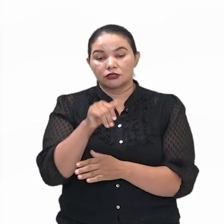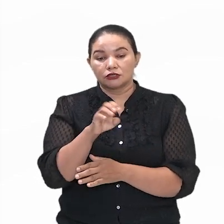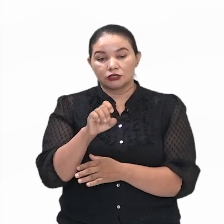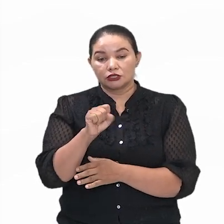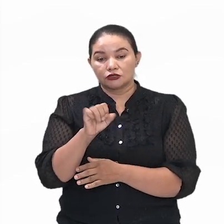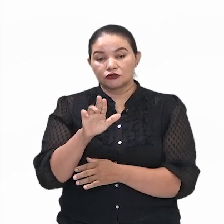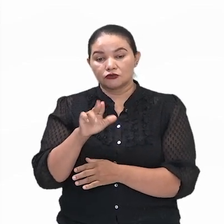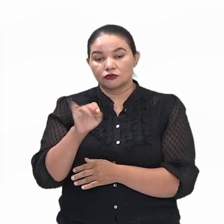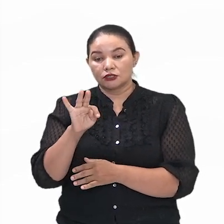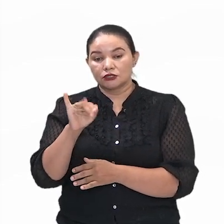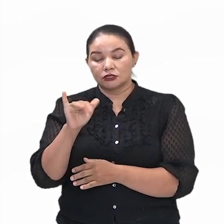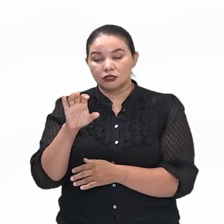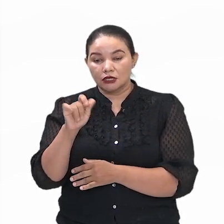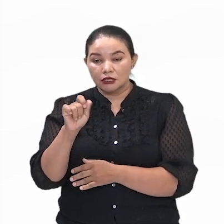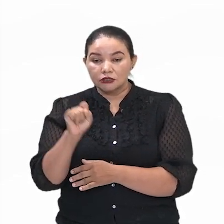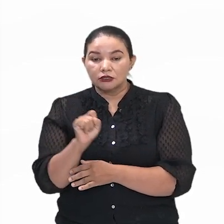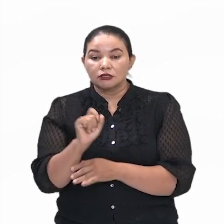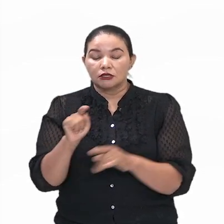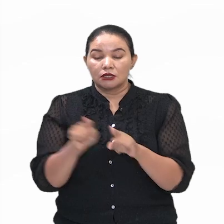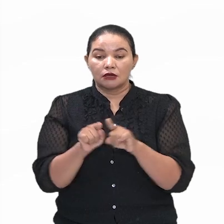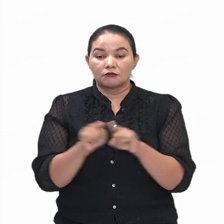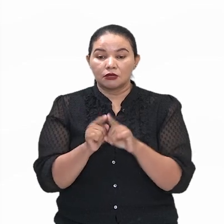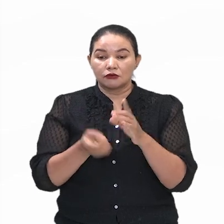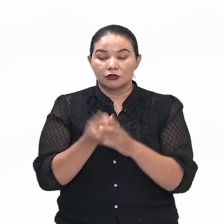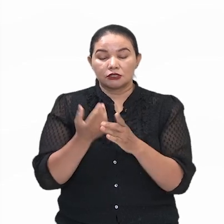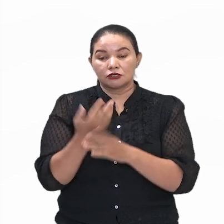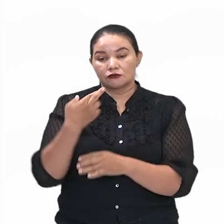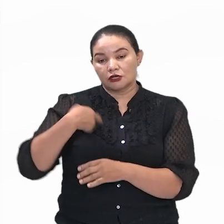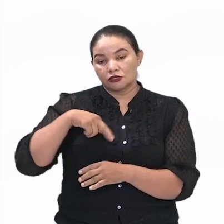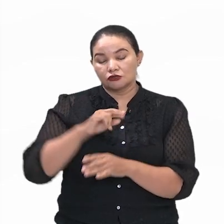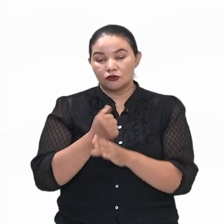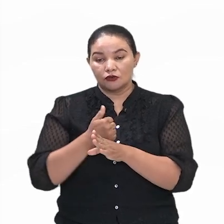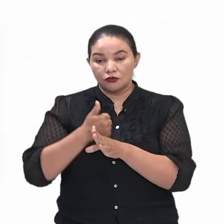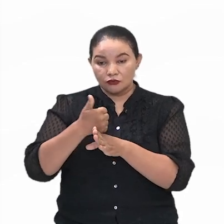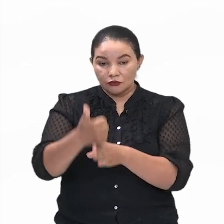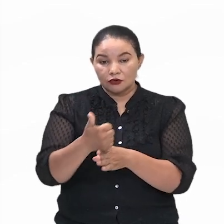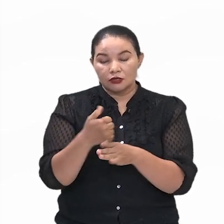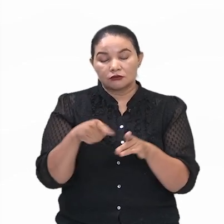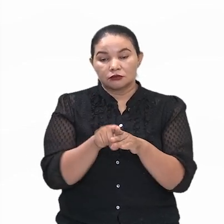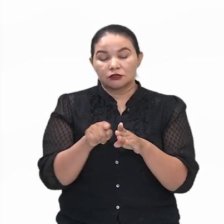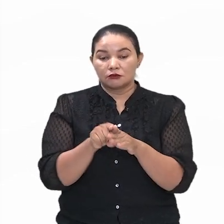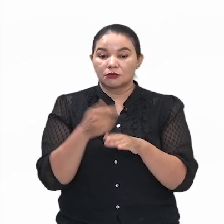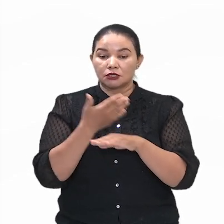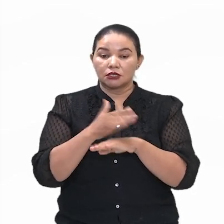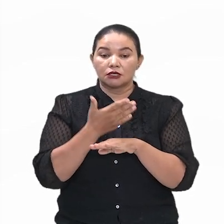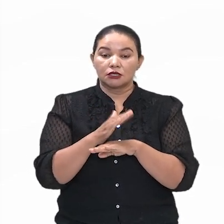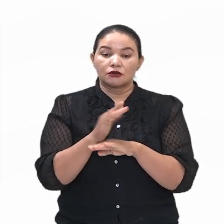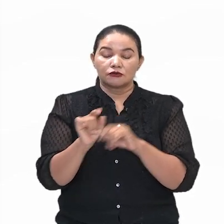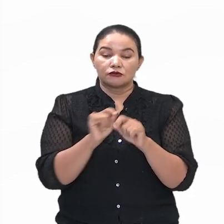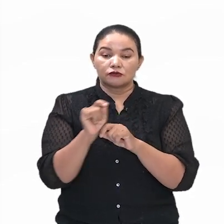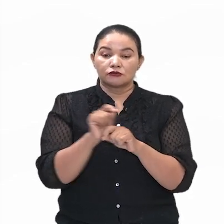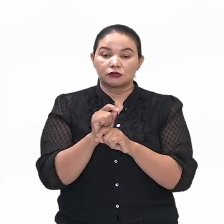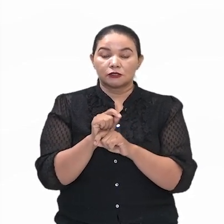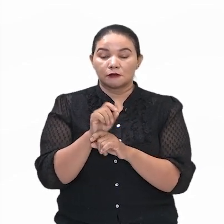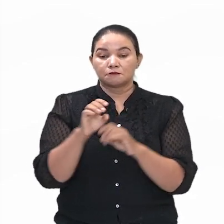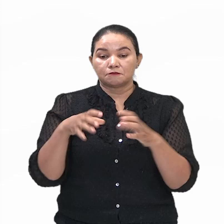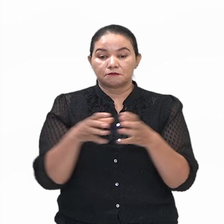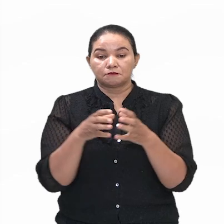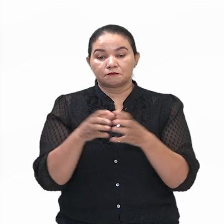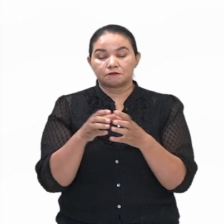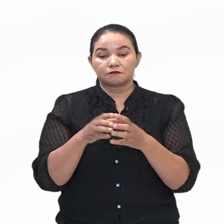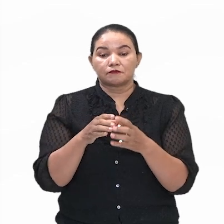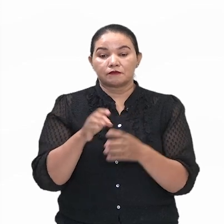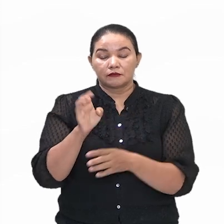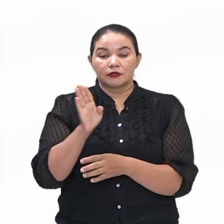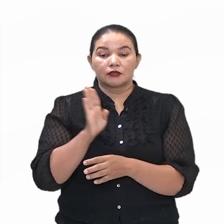ali a formação religiosa e moral, além de preparar a elite colonial. Durante muito tempo, a